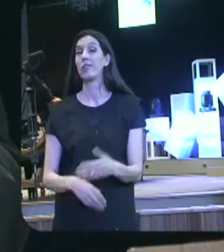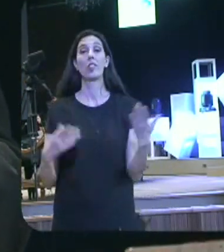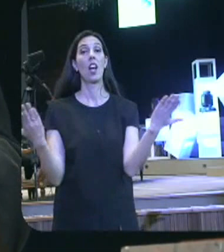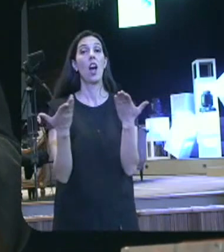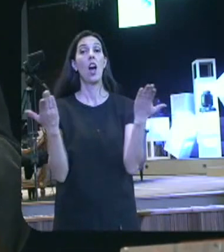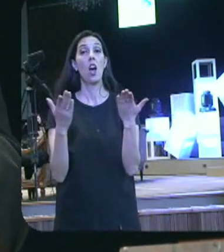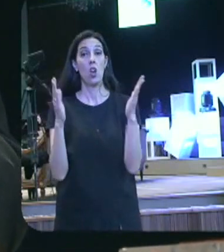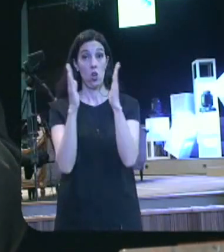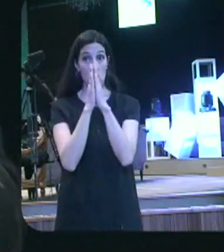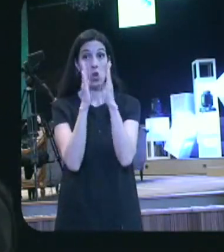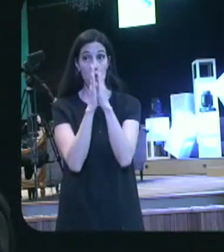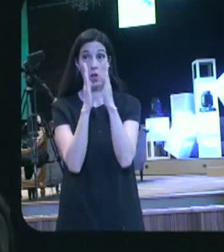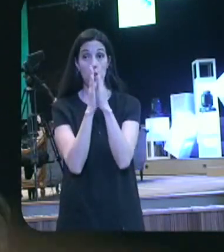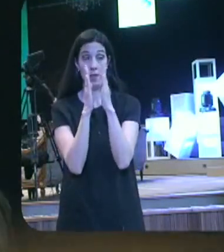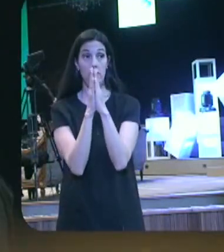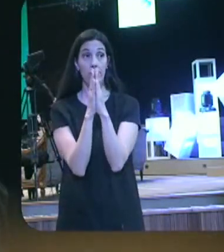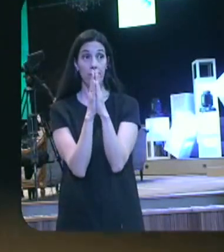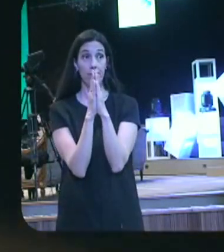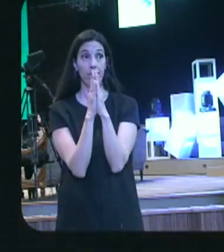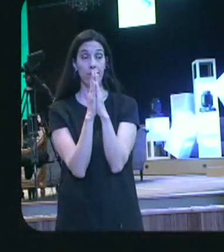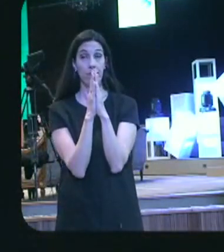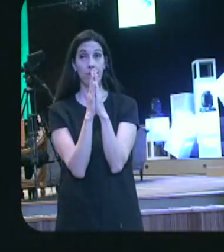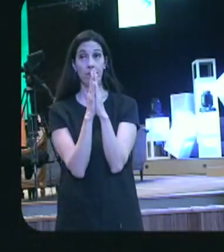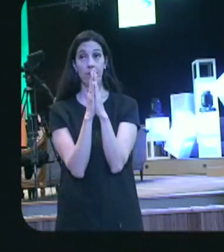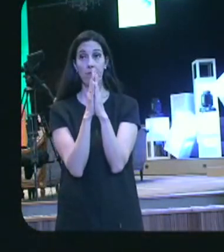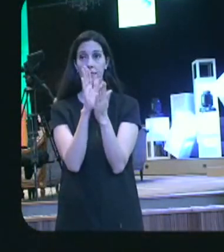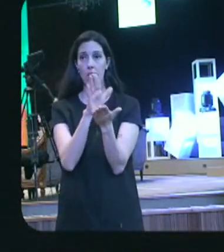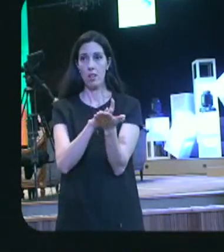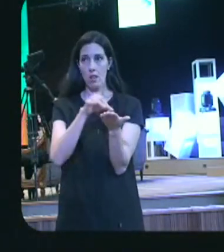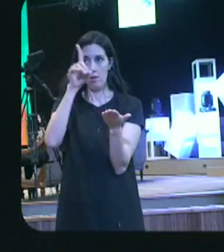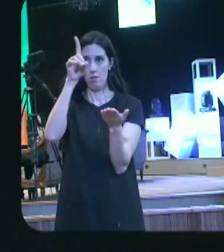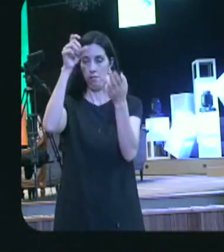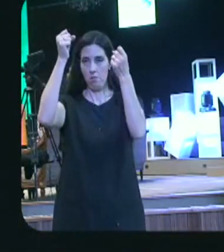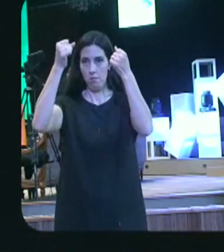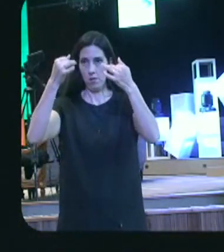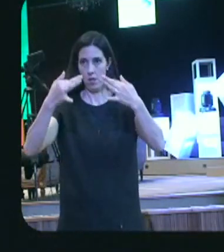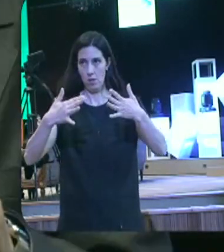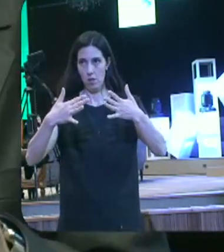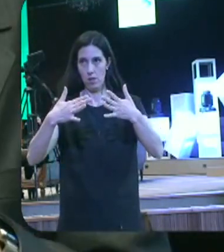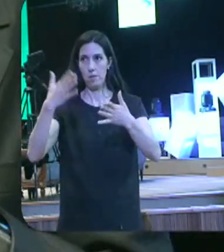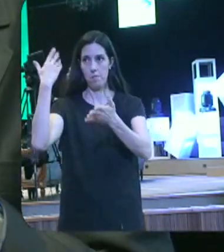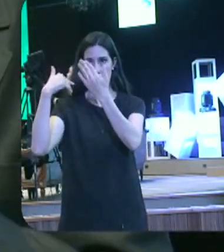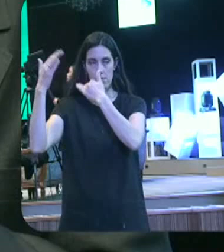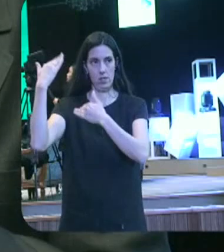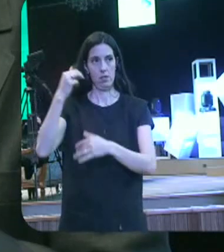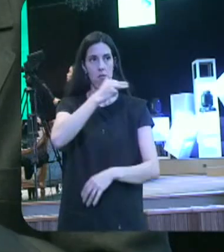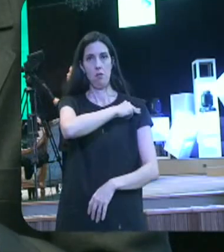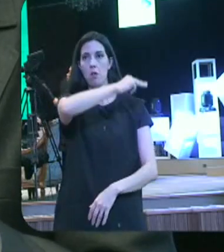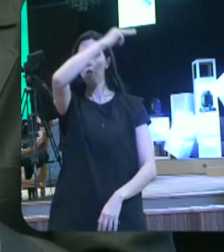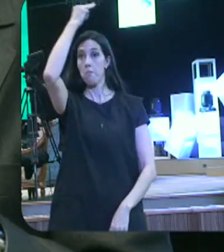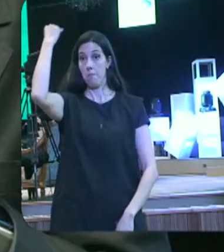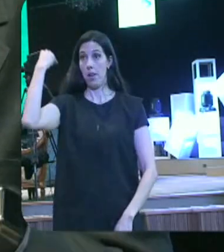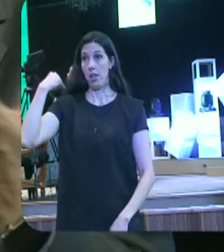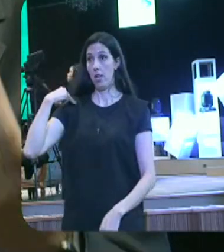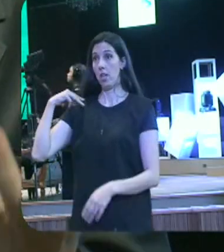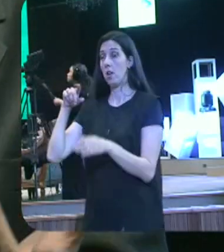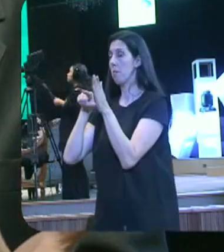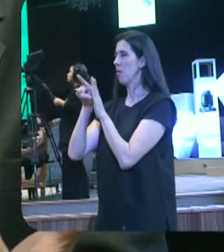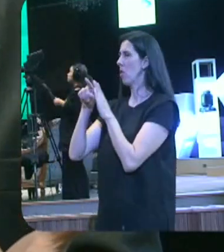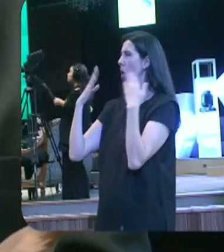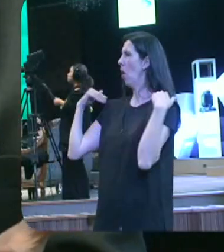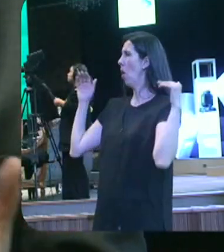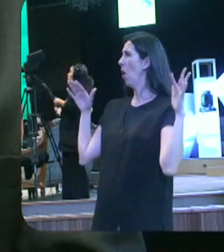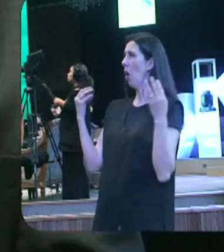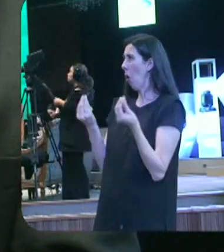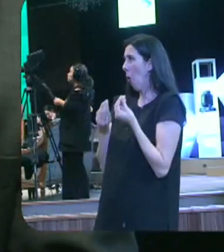tá? A palavra de Deus, um dia Maria, mãe de Jesus, perguntou para o anjo, né? Como é que pode